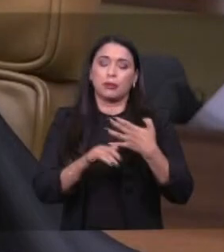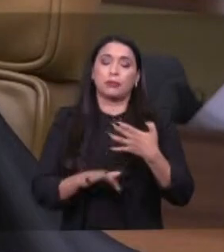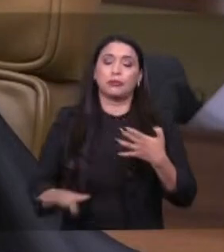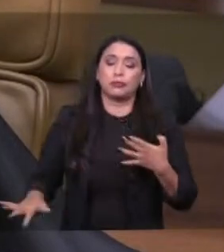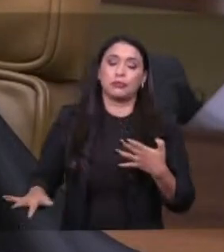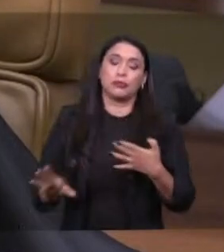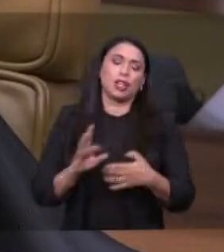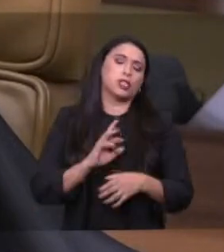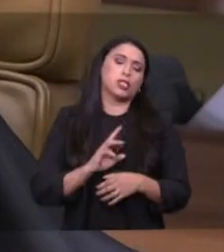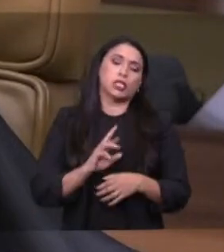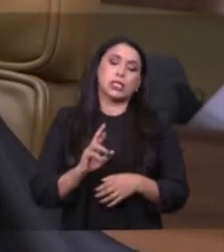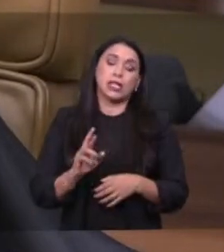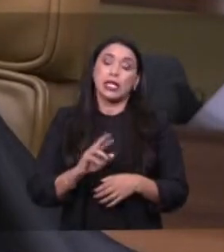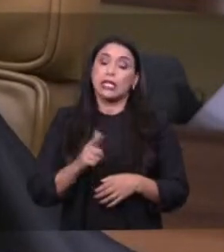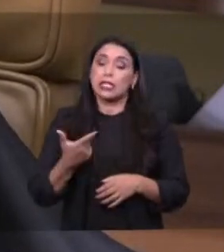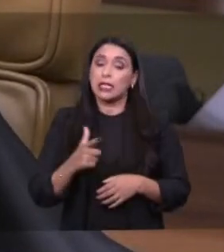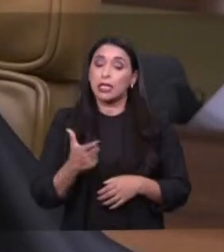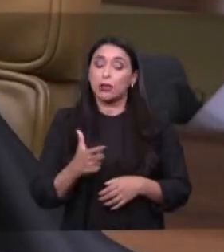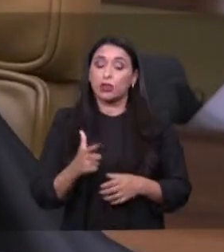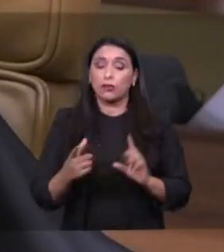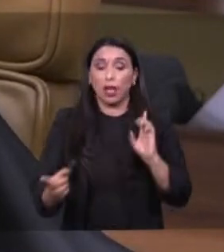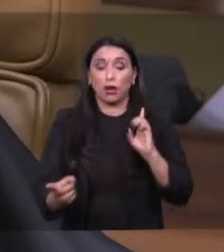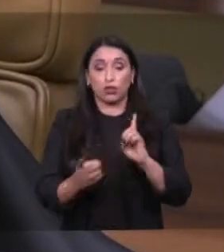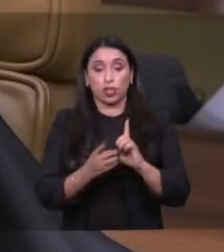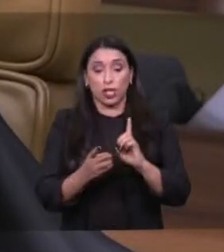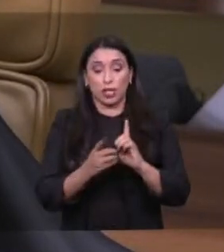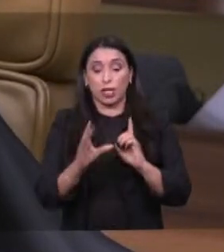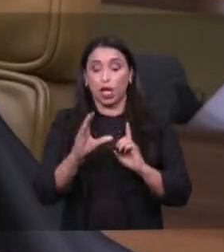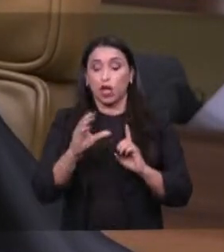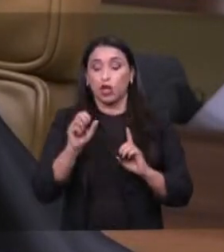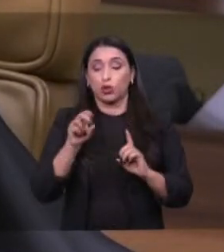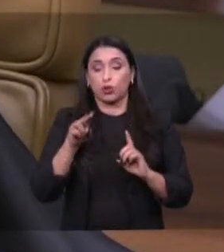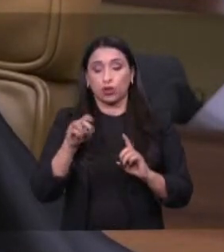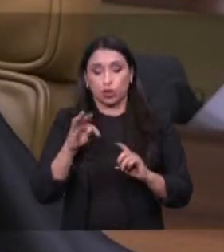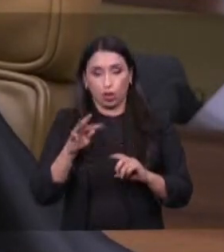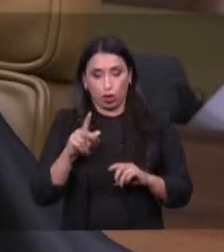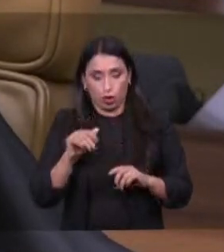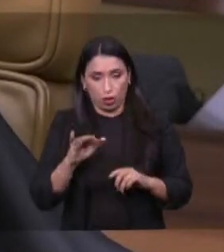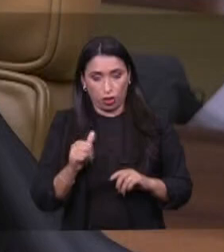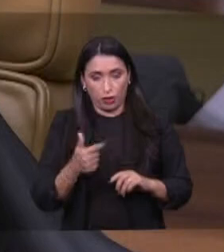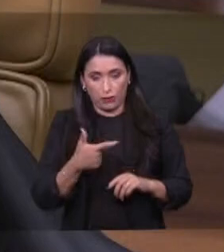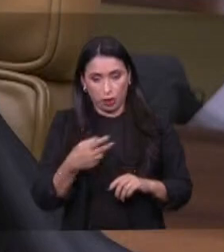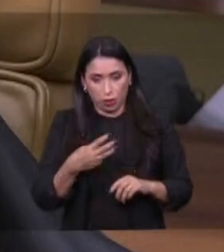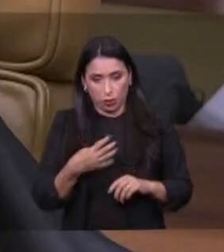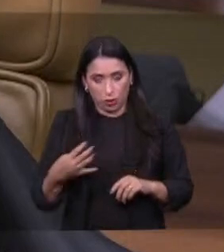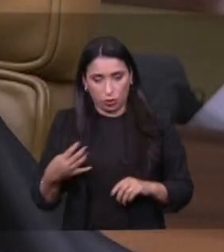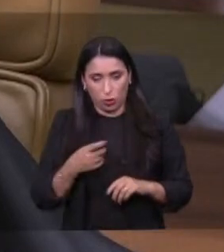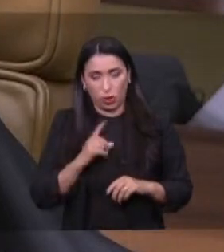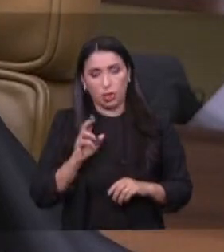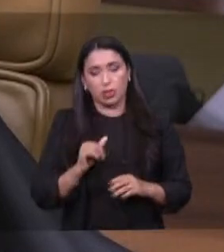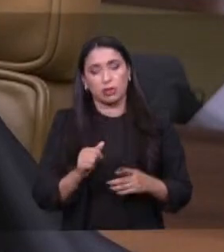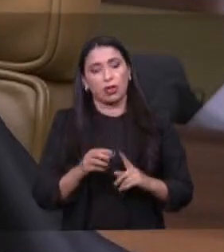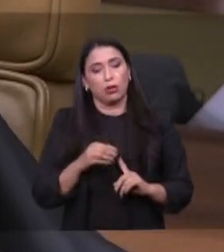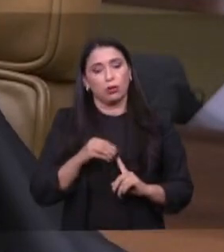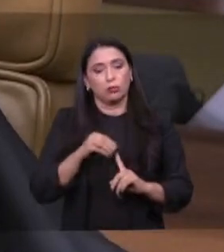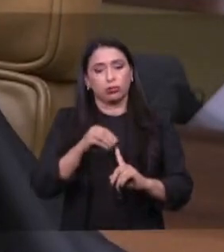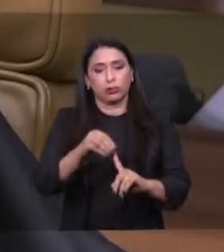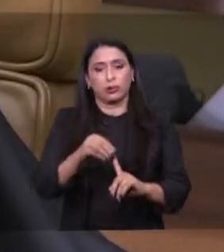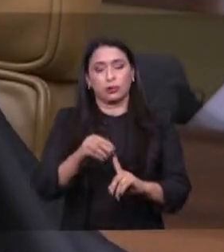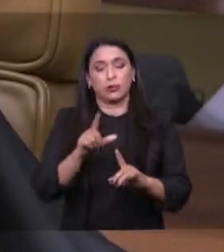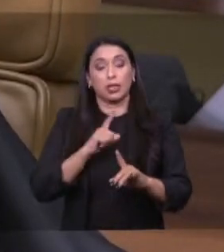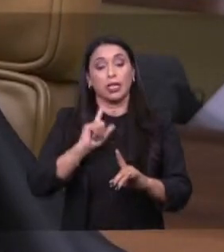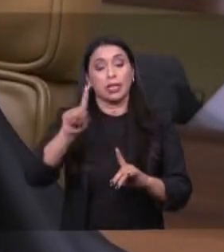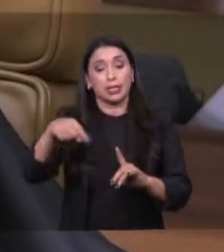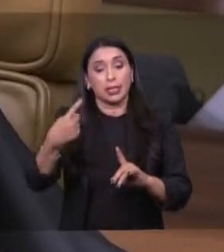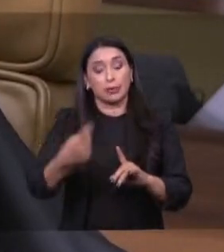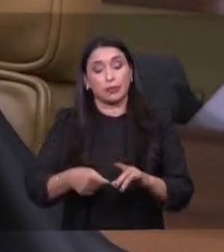de que a não realização da audiência de custódia no prazo de 24 horas da prisão não conduz automaticamente à imediata